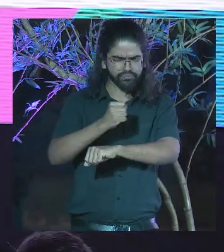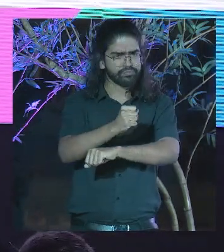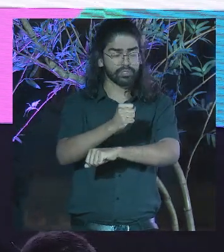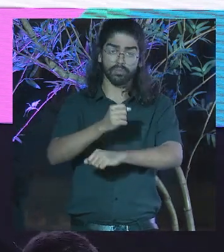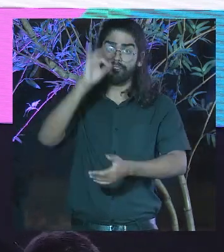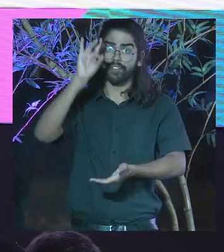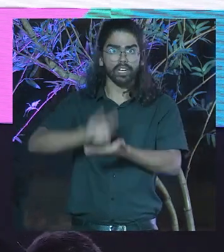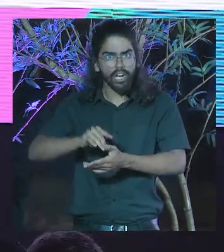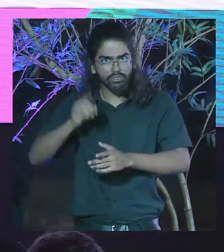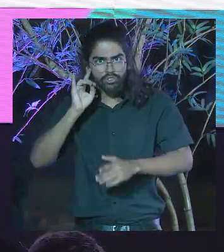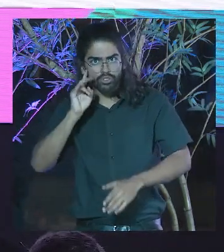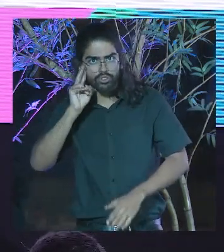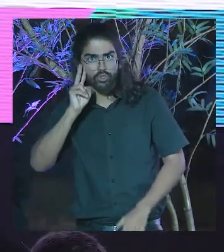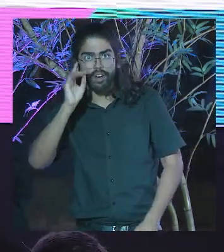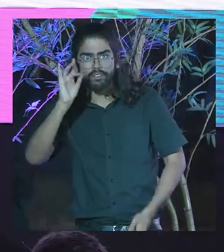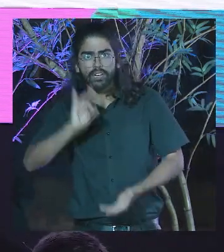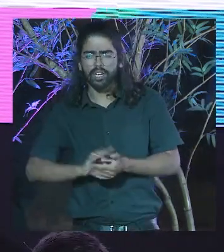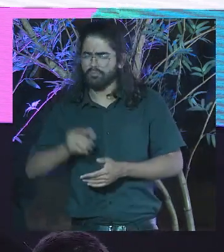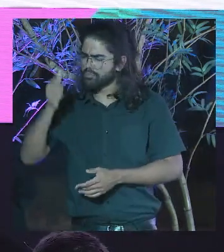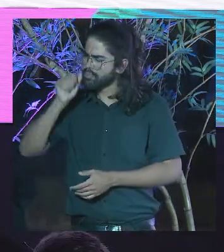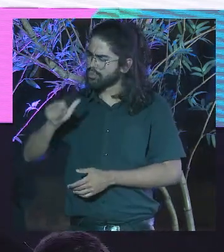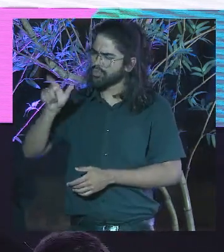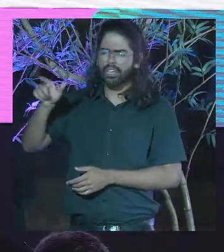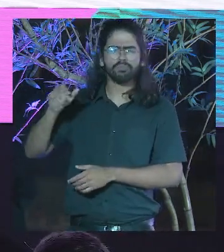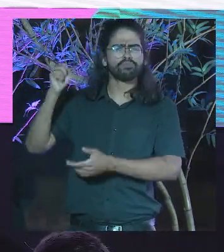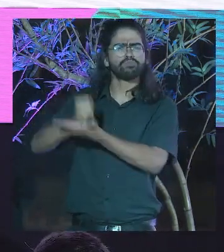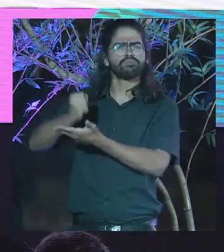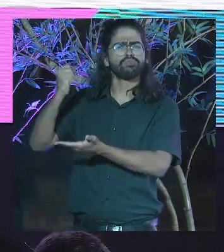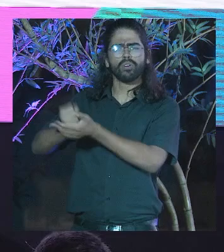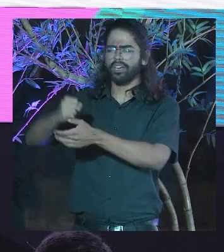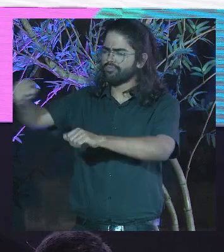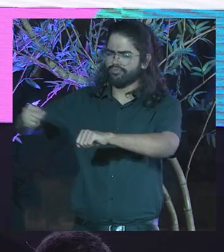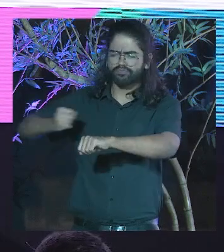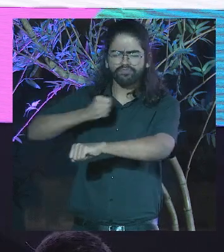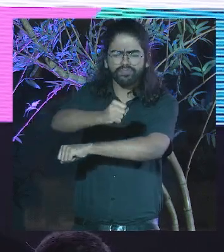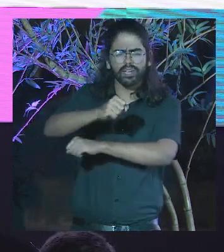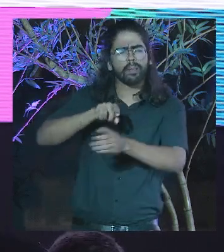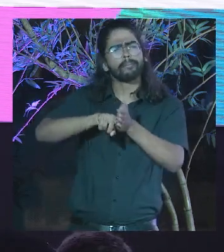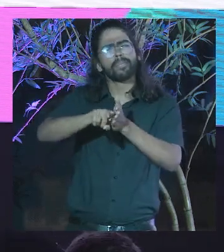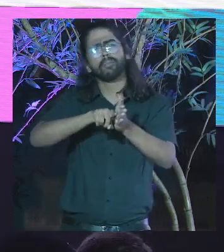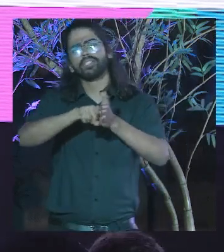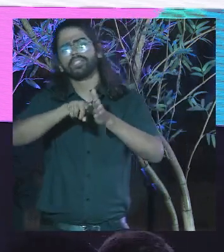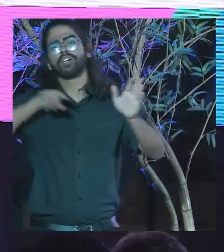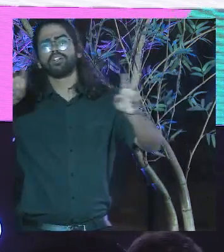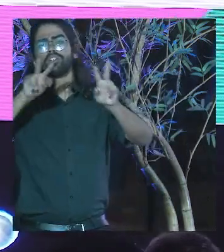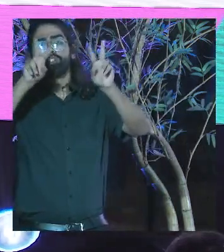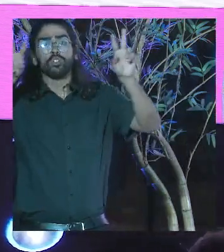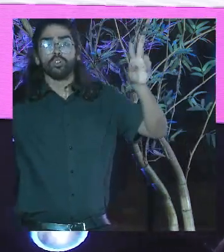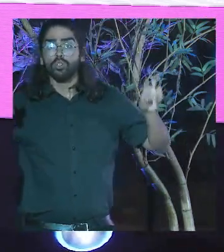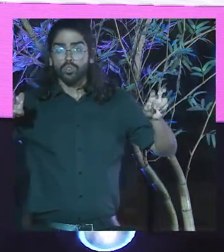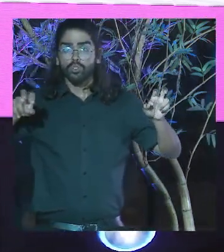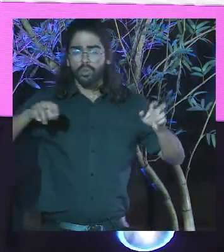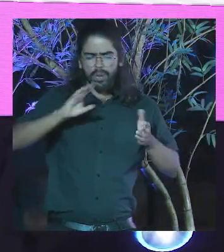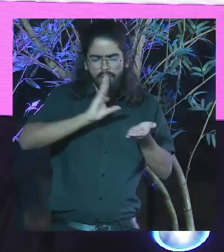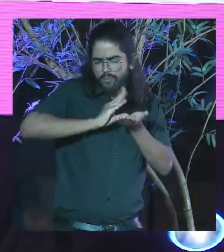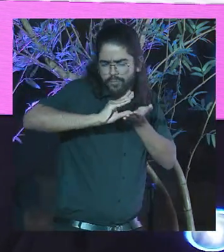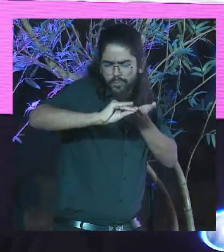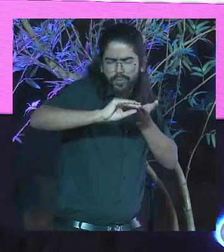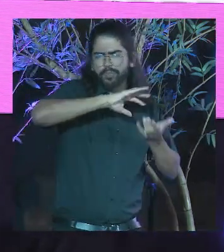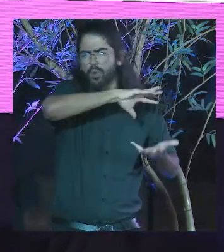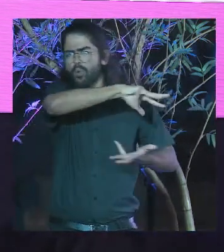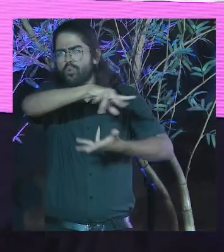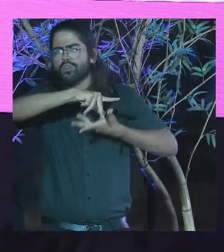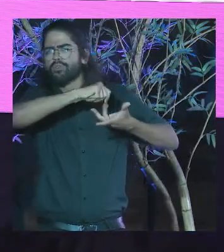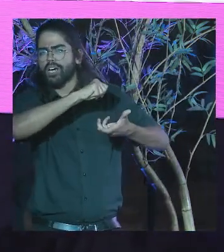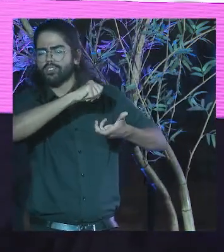caso real, tá? Eu contrato uma pessoa lá no Instituto para pesquisar sobre o universo de dados. Tá bom.